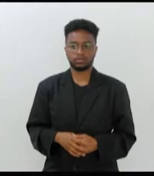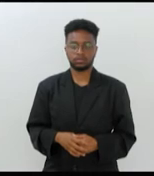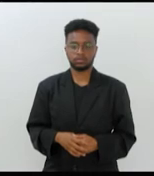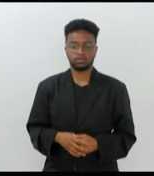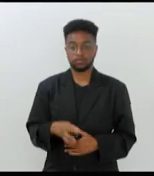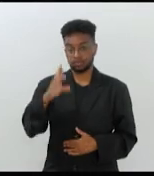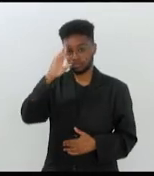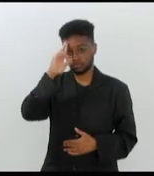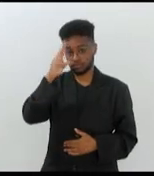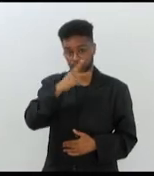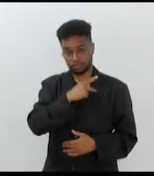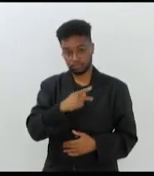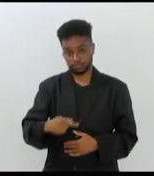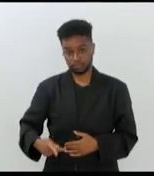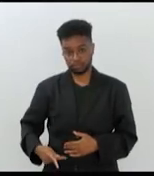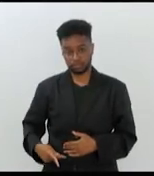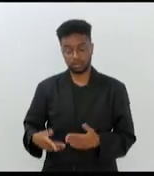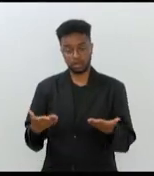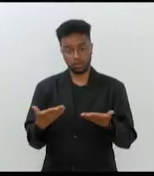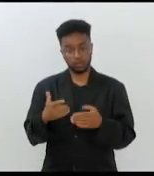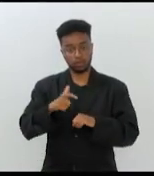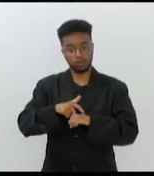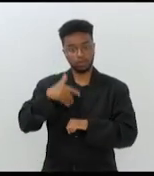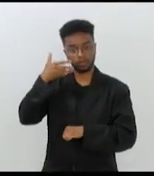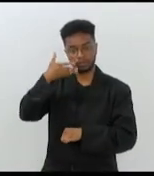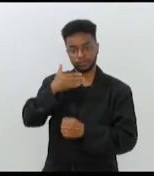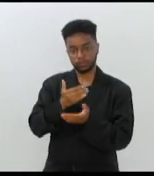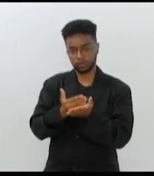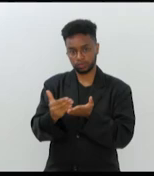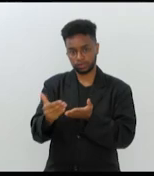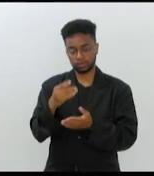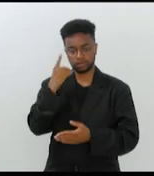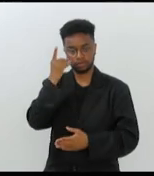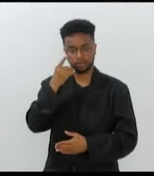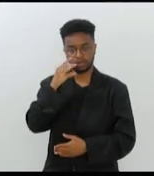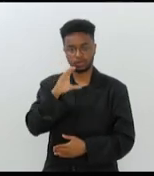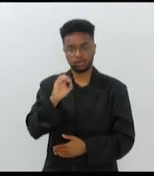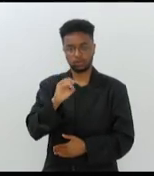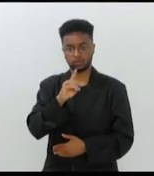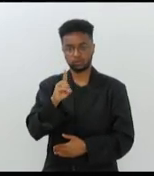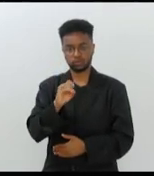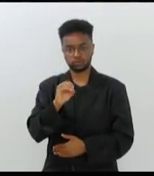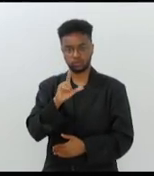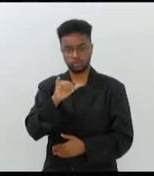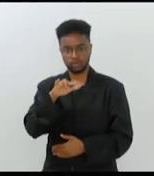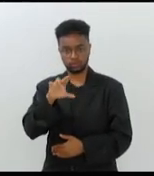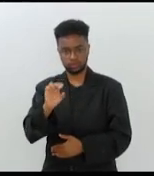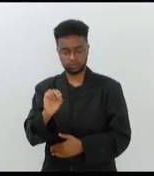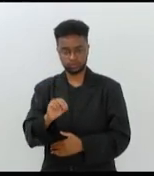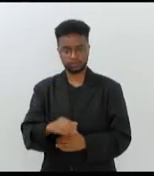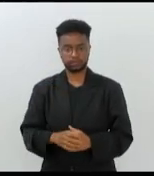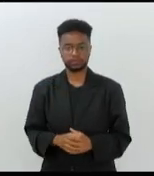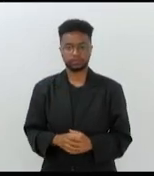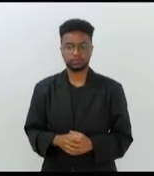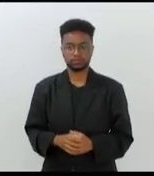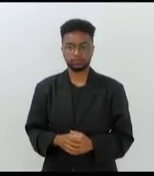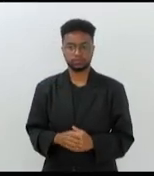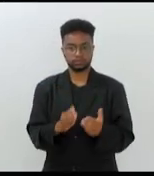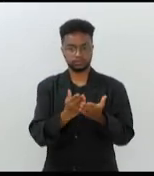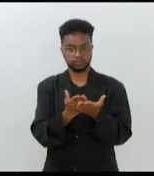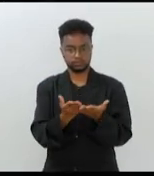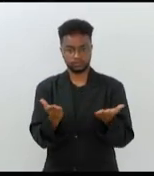Senhor presidente, do expediente inicial, deputado Vinícius Cozzolino,